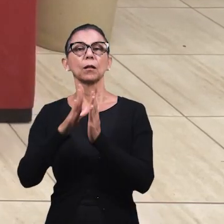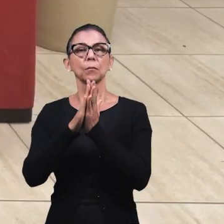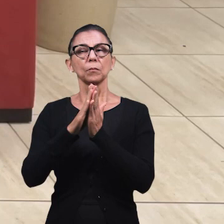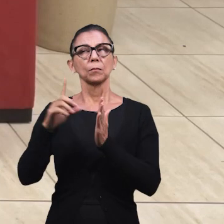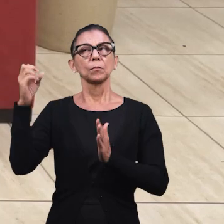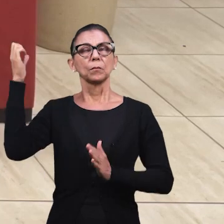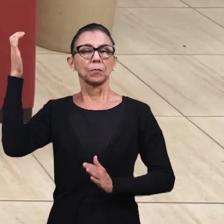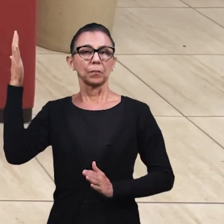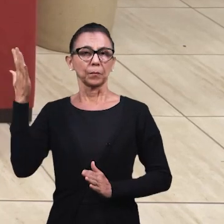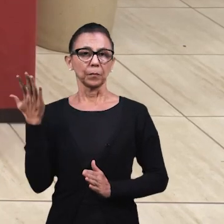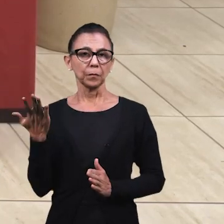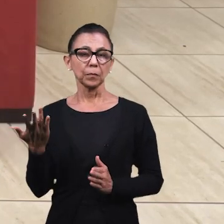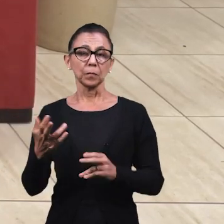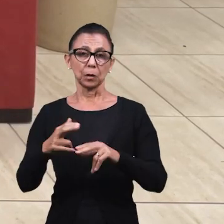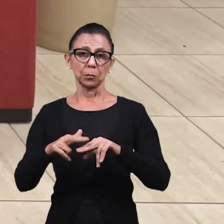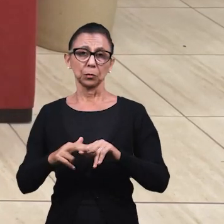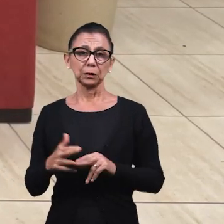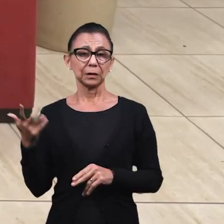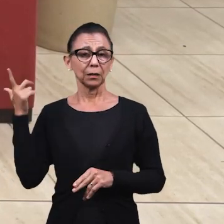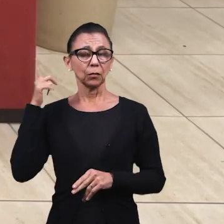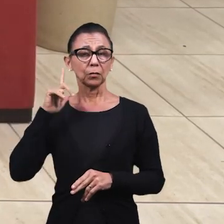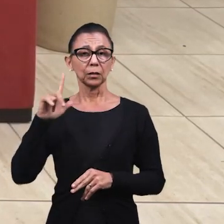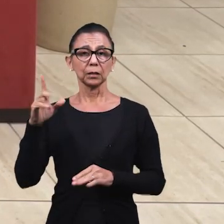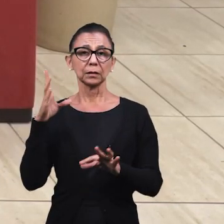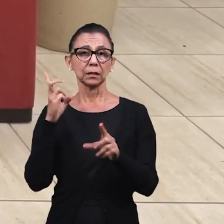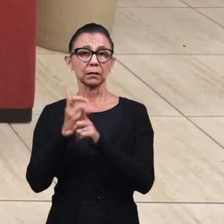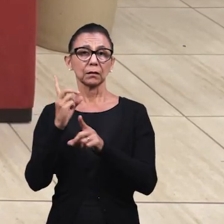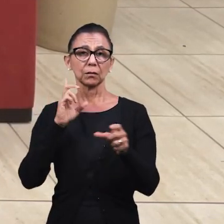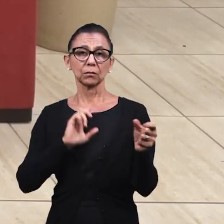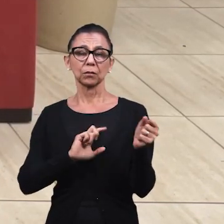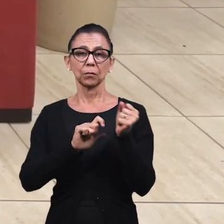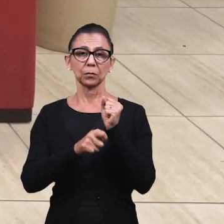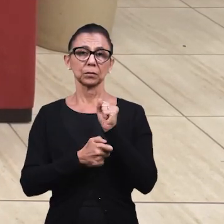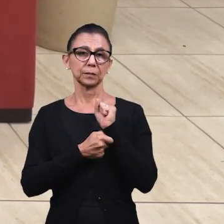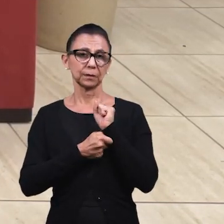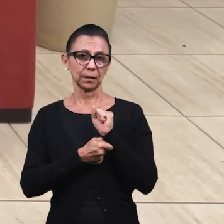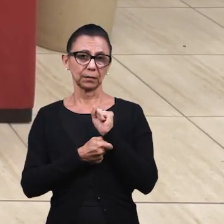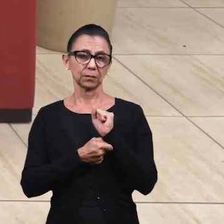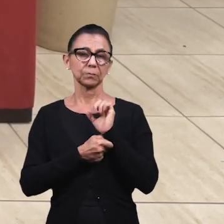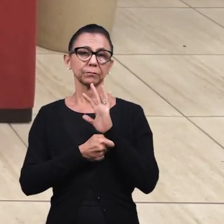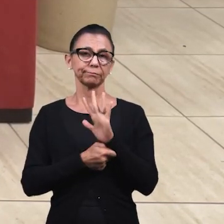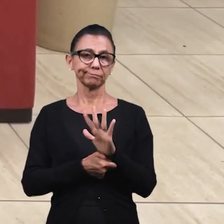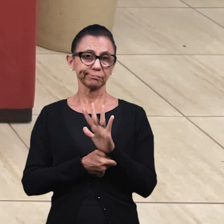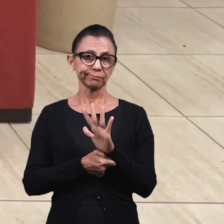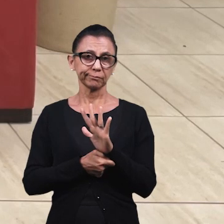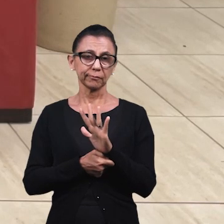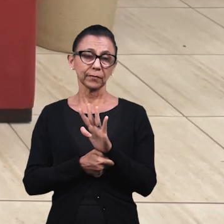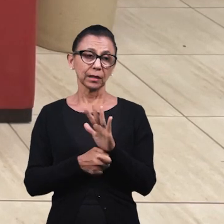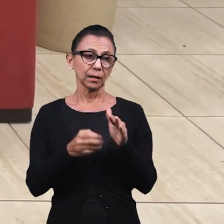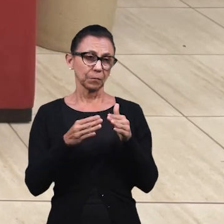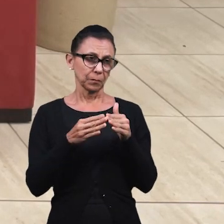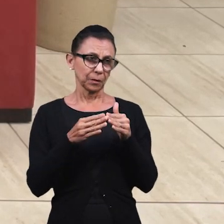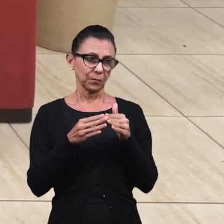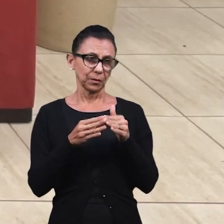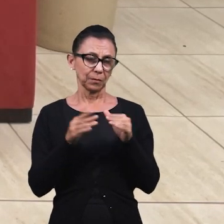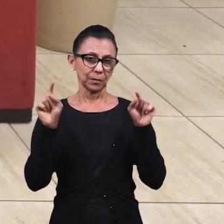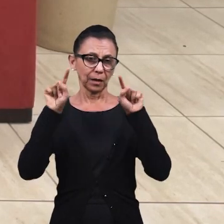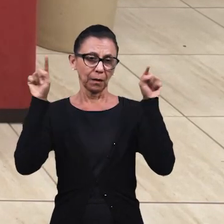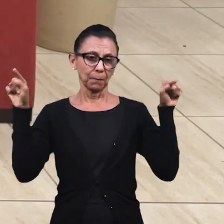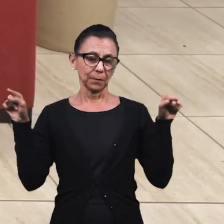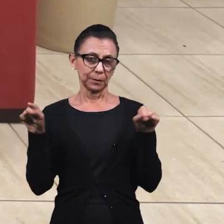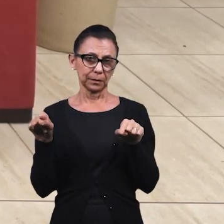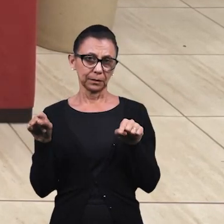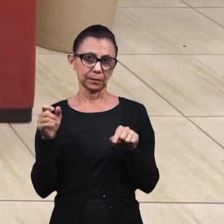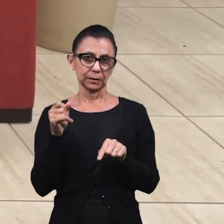palavra revelada. E é por isso que ela alcança os mistérios do Senhor, né? E se o senhor me permite fazer também